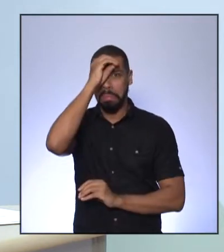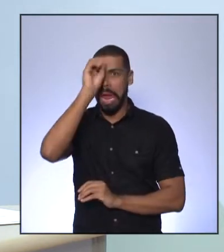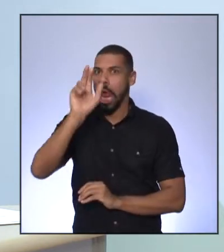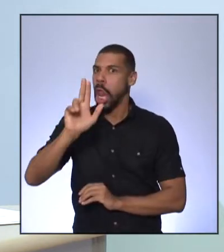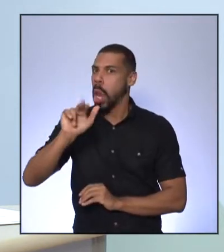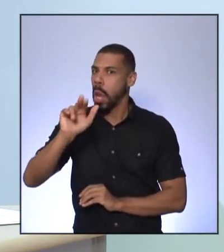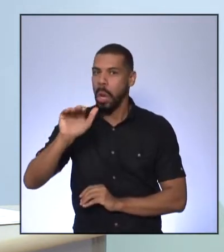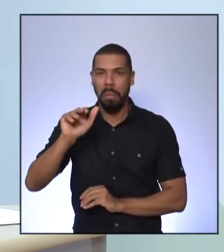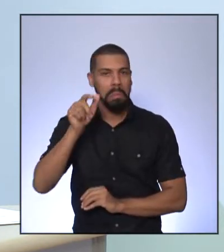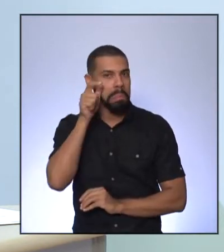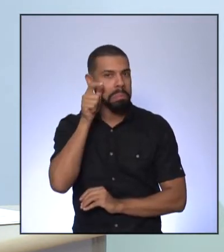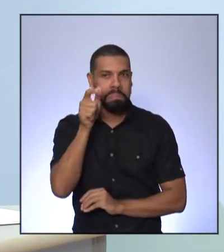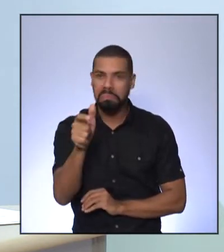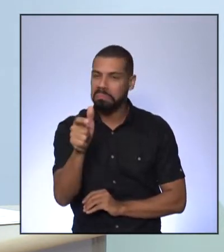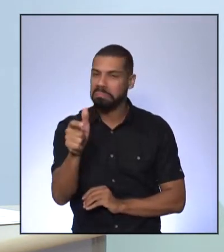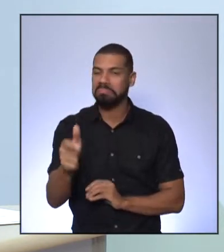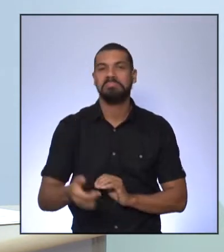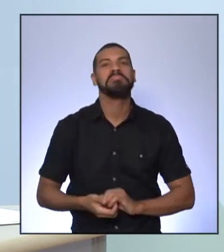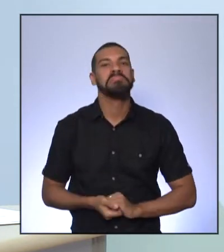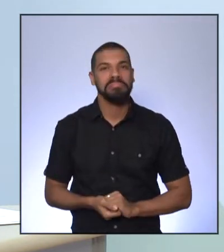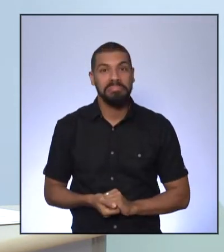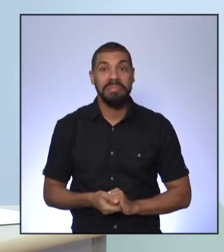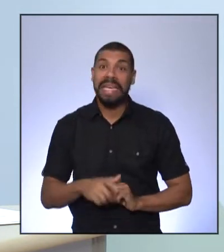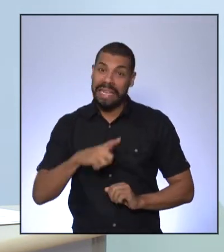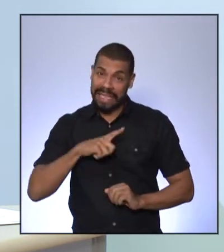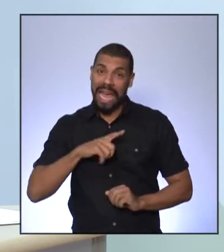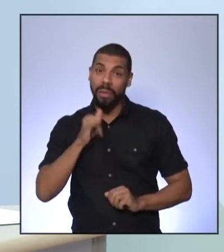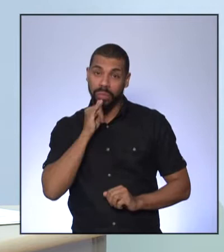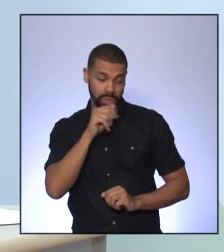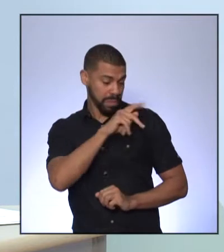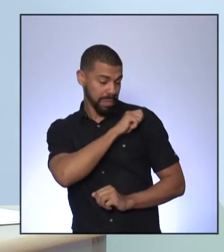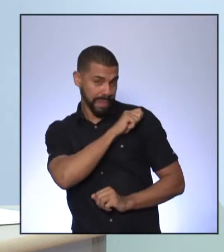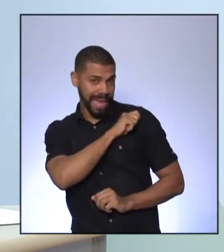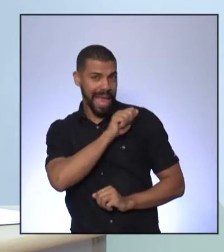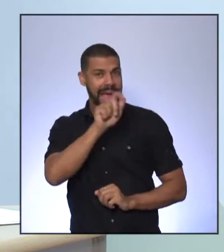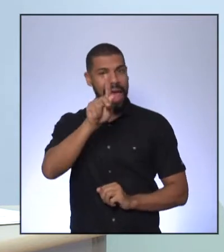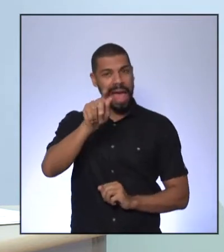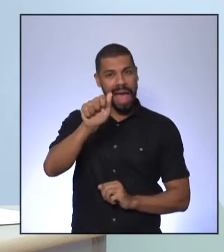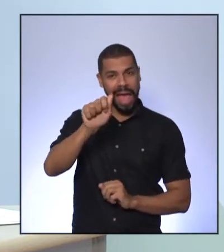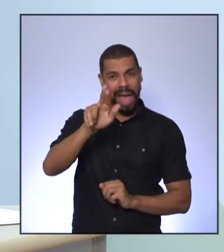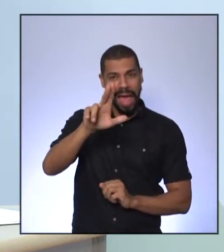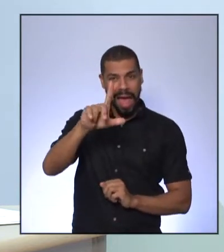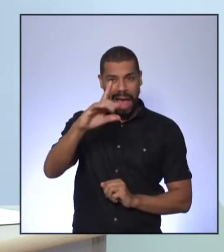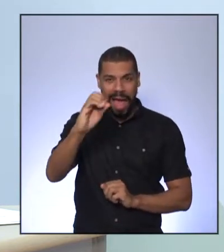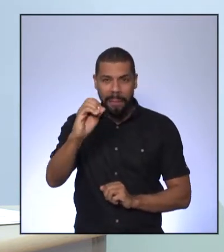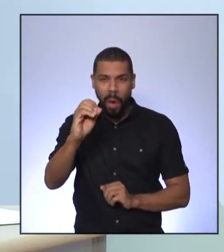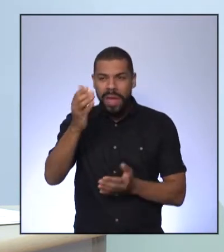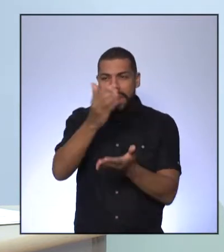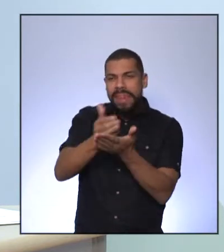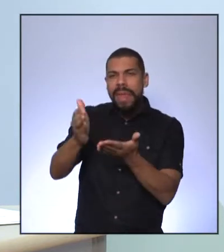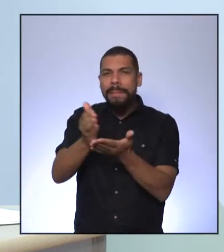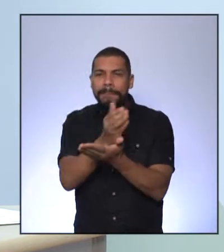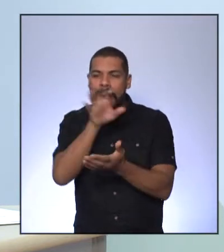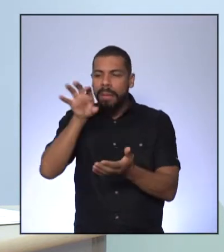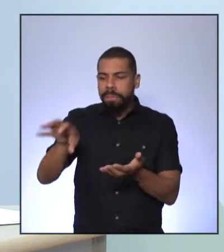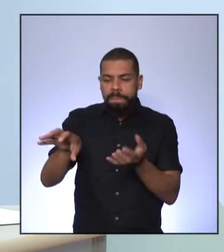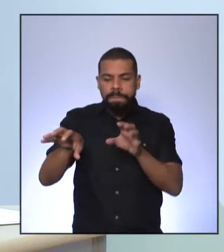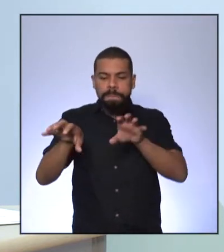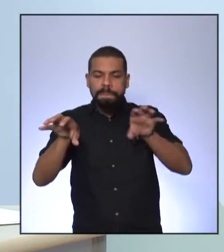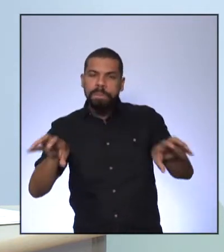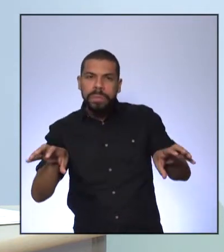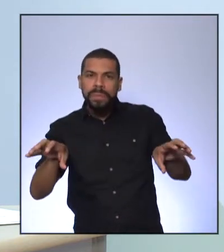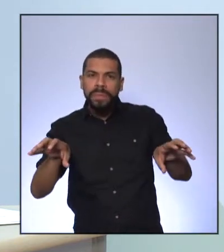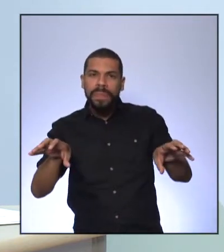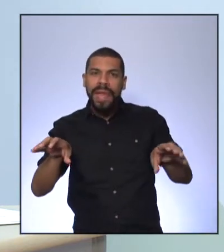que nunca ouviu falar. O Paulo colocou que separa cada elemento. A Amanda colocou que é algo